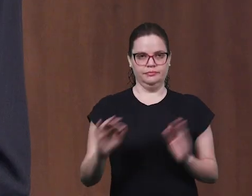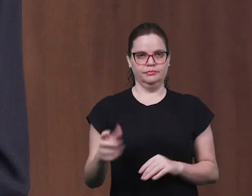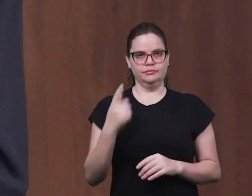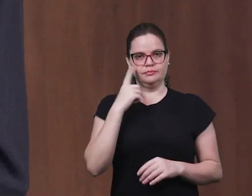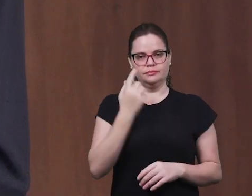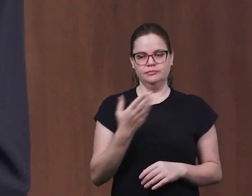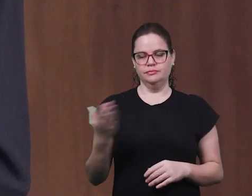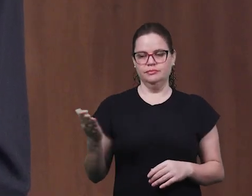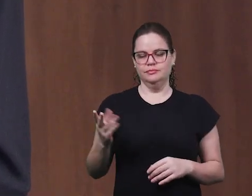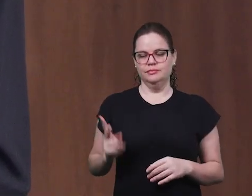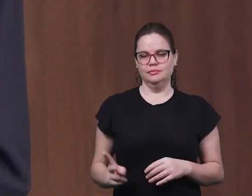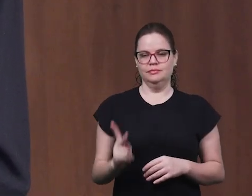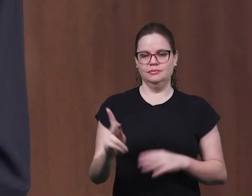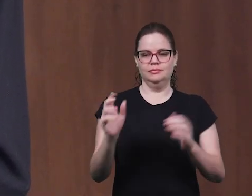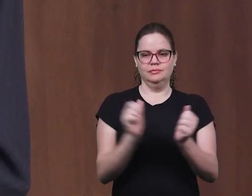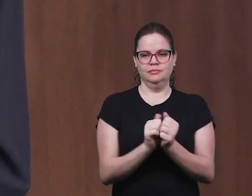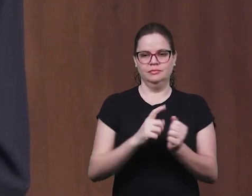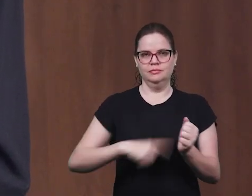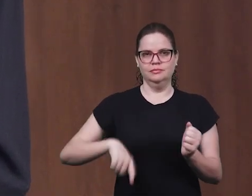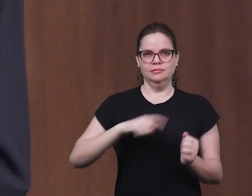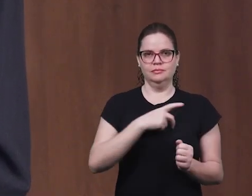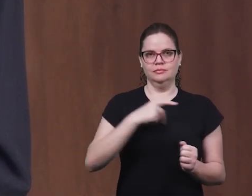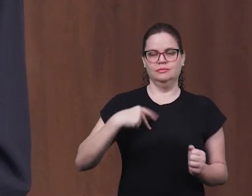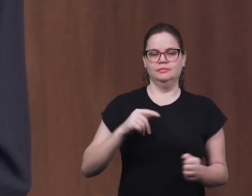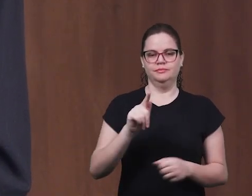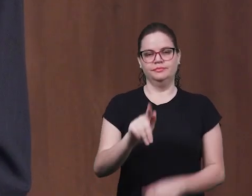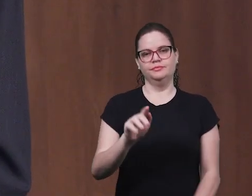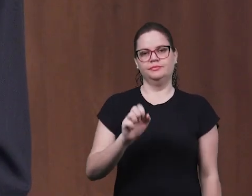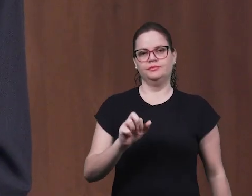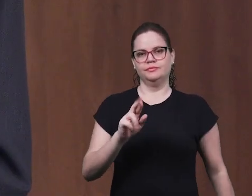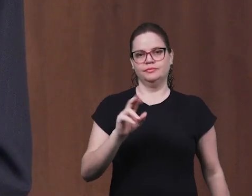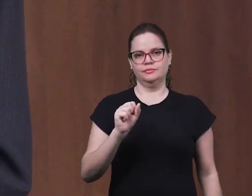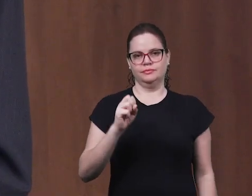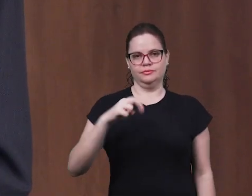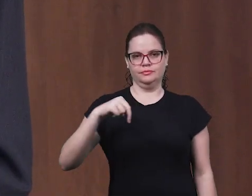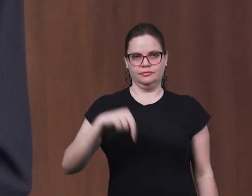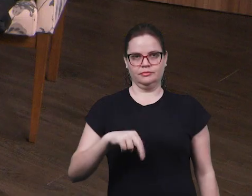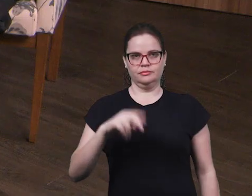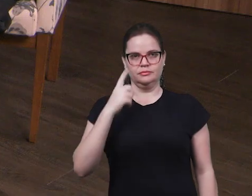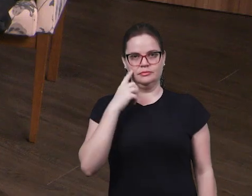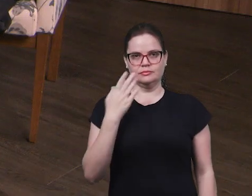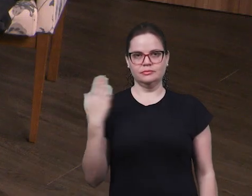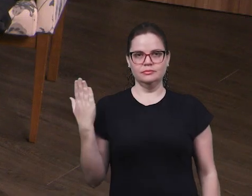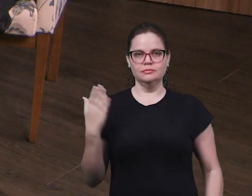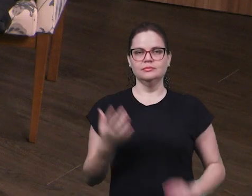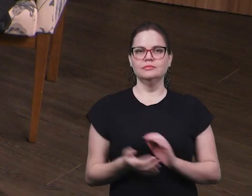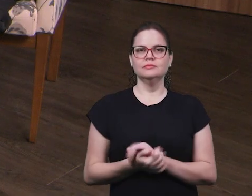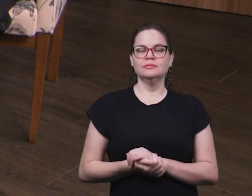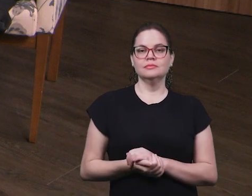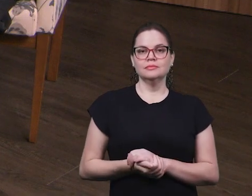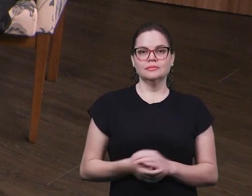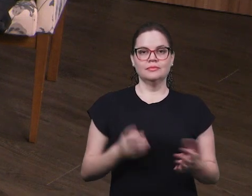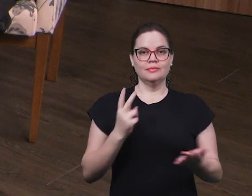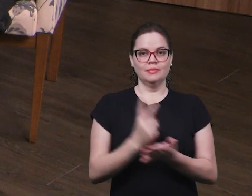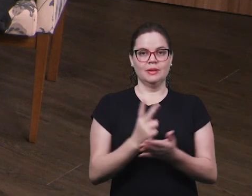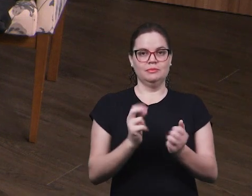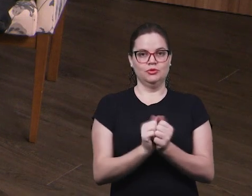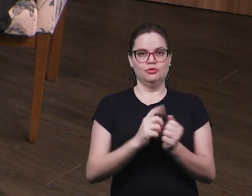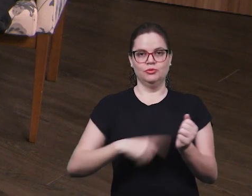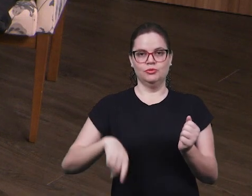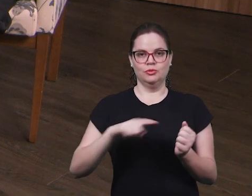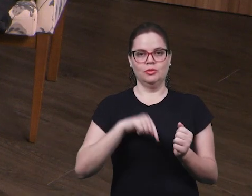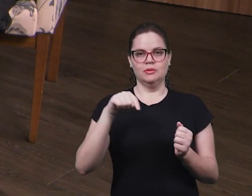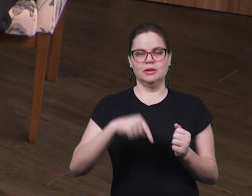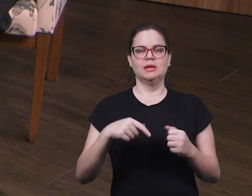aqui sempre o pastor Gerson Belucci, que nos acompanha na apresentação